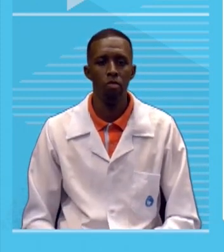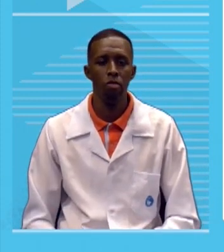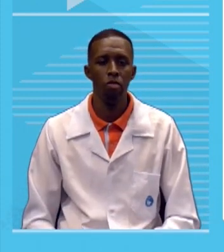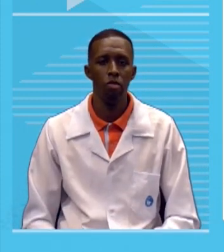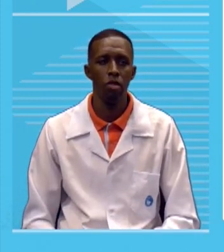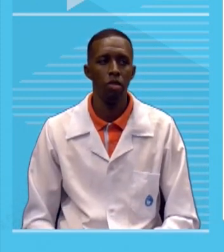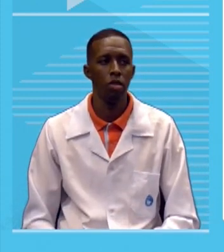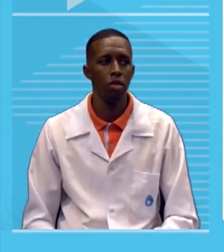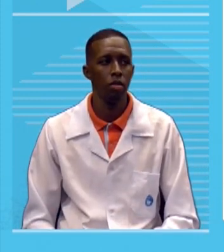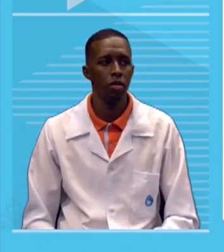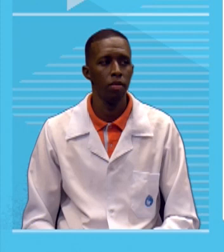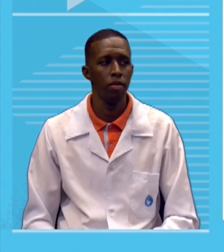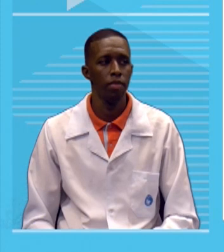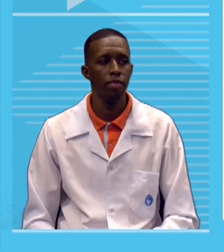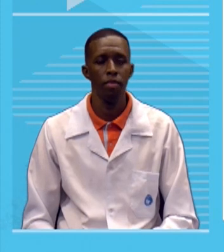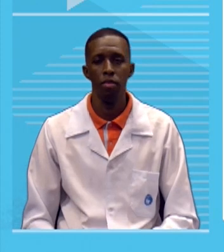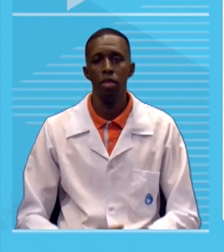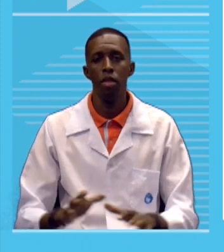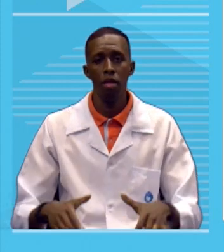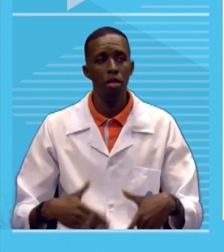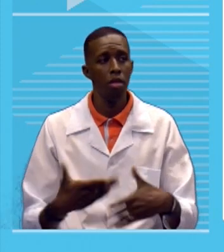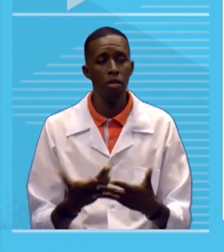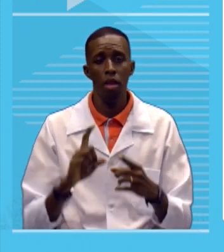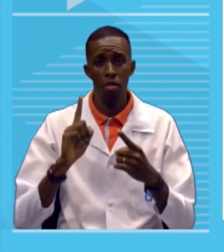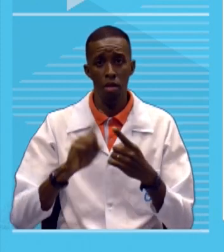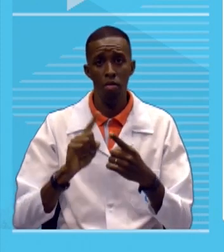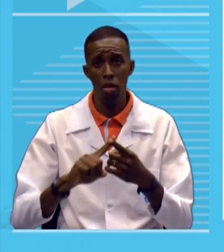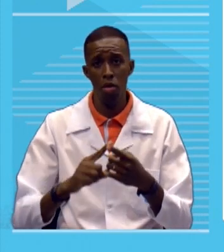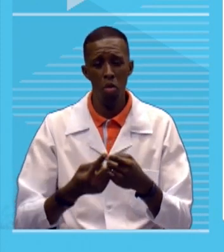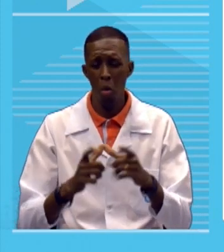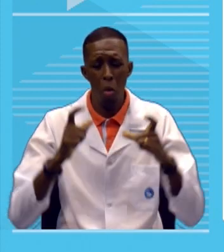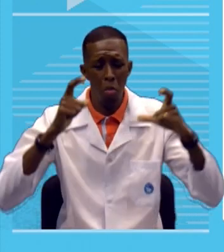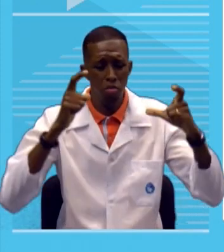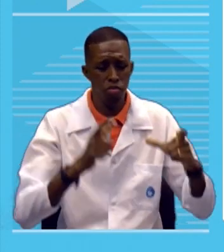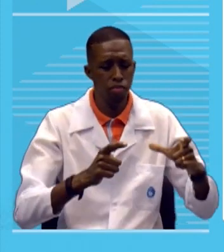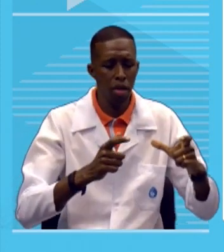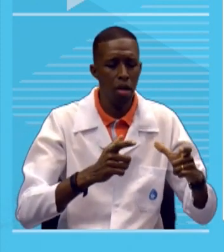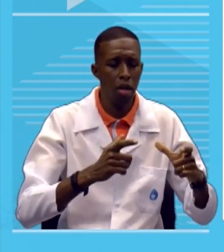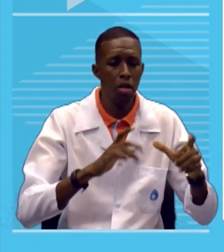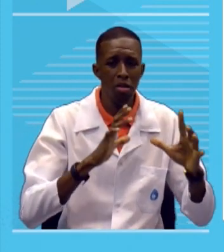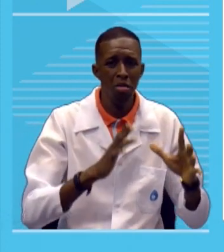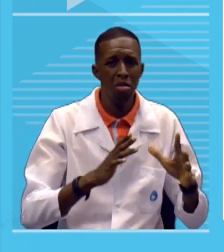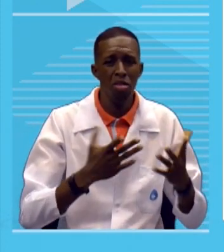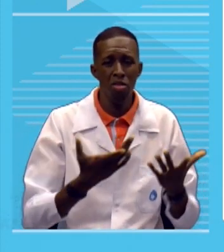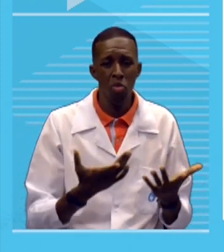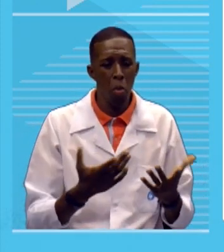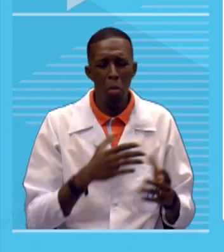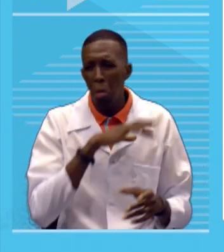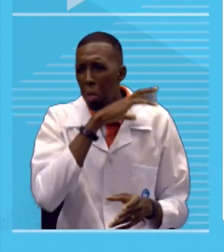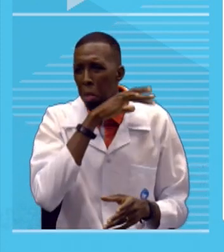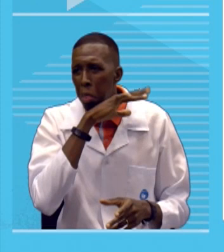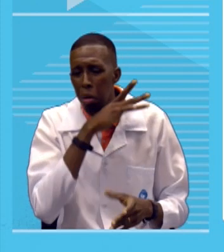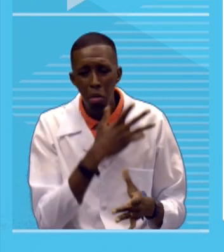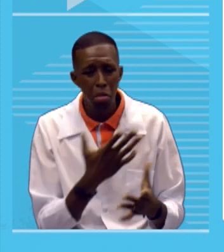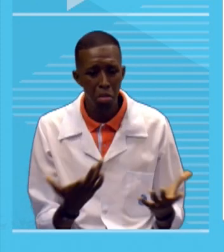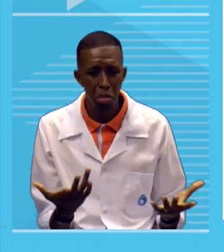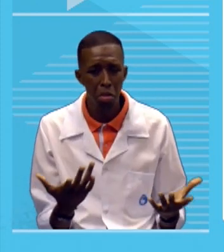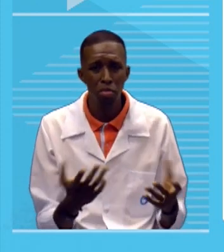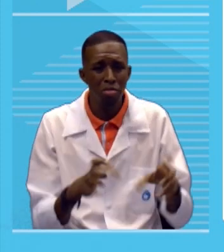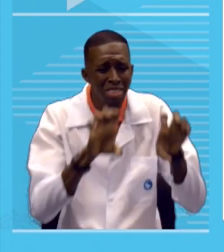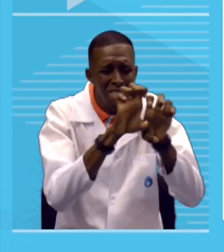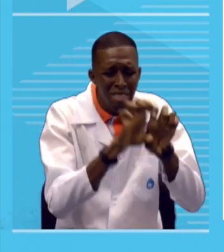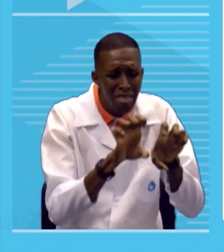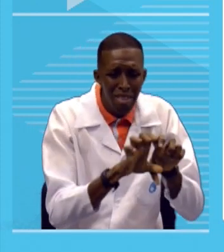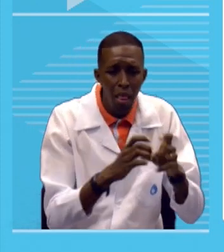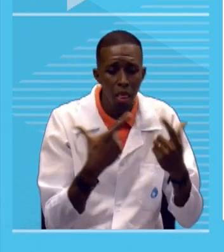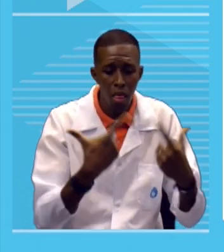são as habitações precárias, as favelizações, a favela. Né, o início das favelas